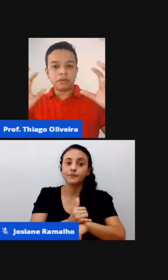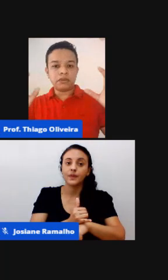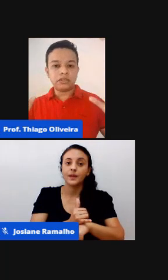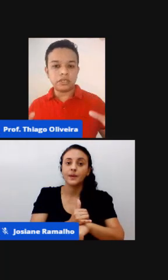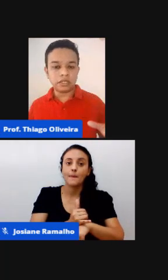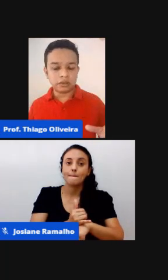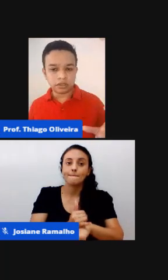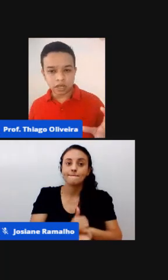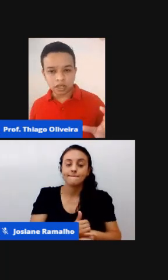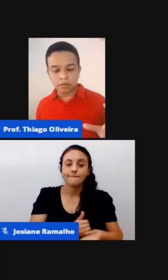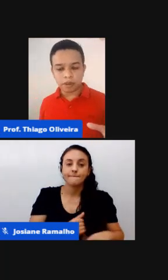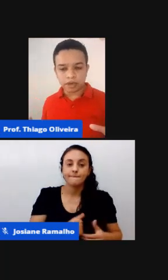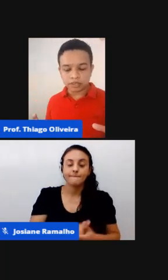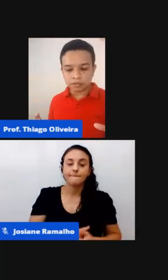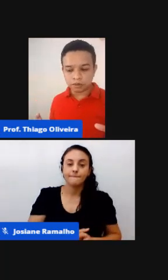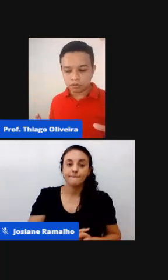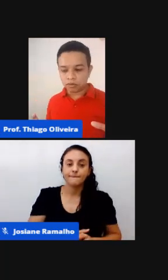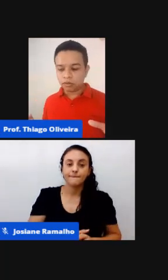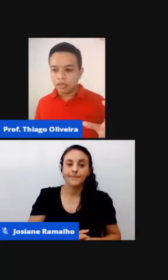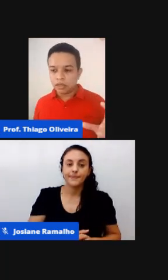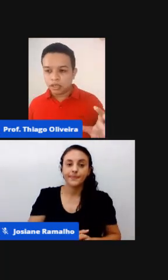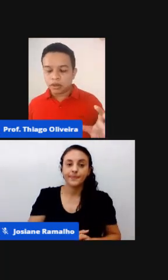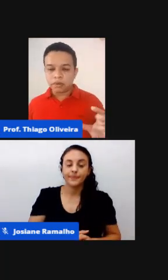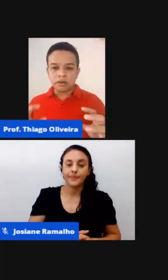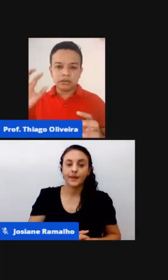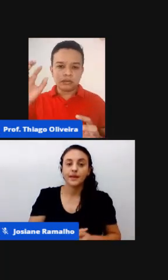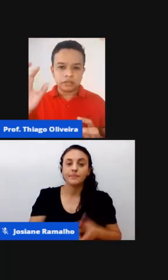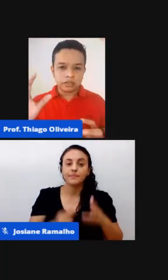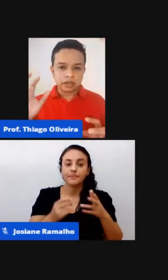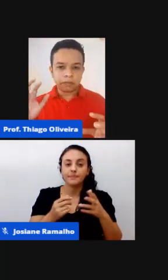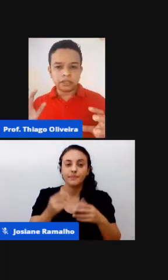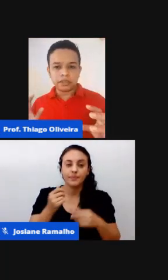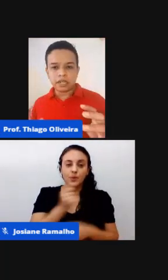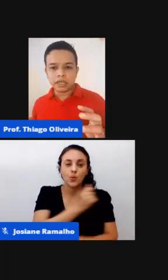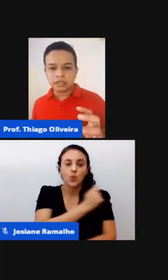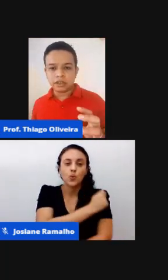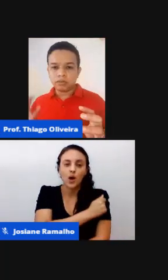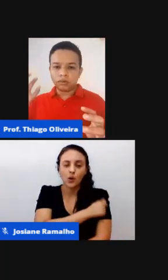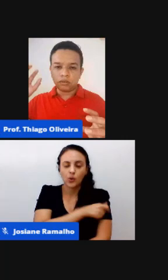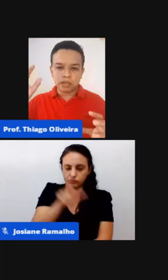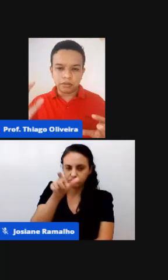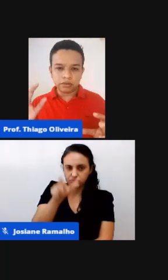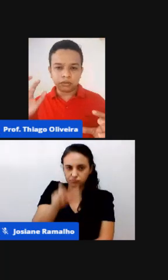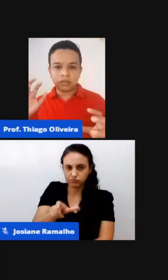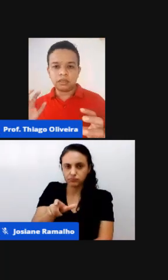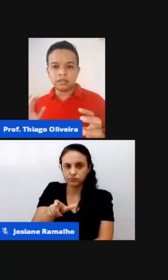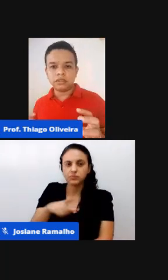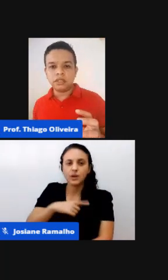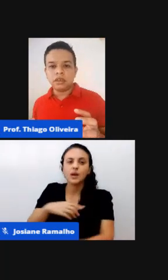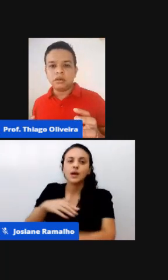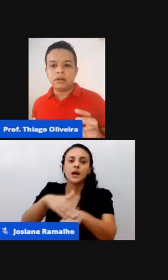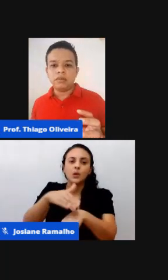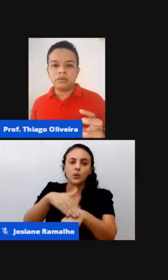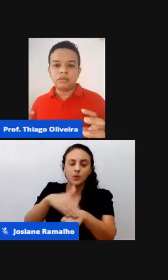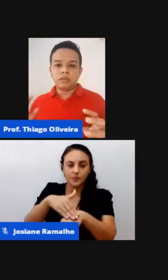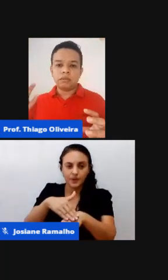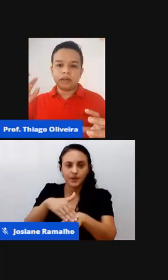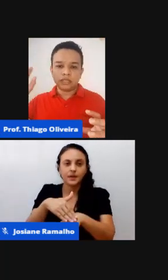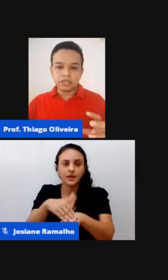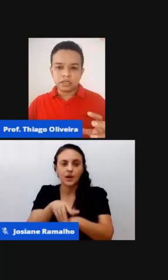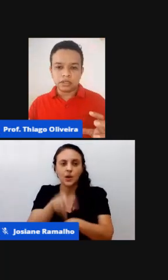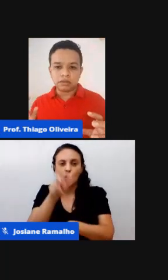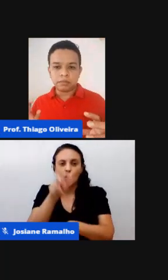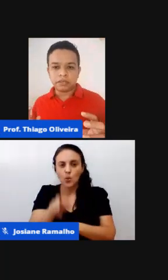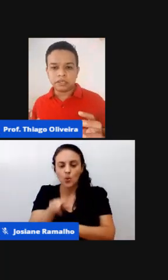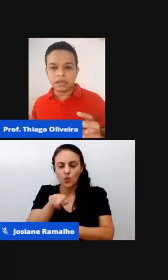essa principologia que o Tiago Pérez já explicou, que é o aluno no centro da aprendizagem, a autonomia do estudante, o aluno